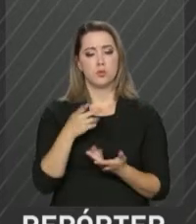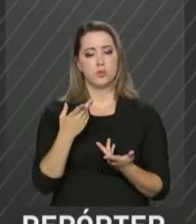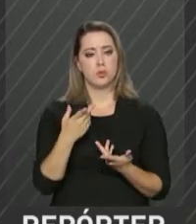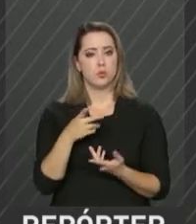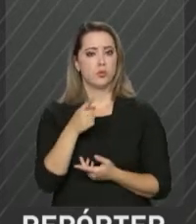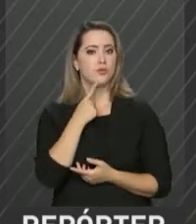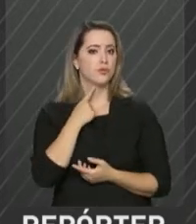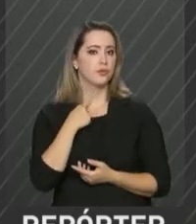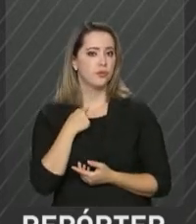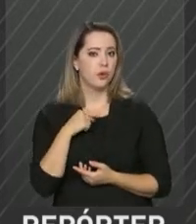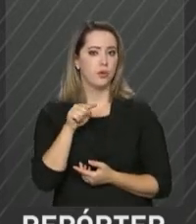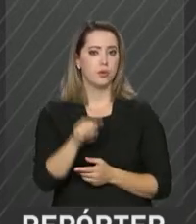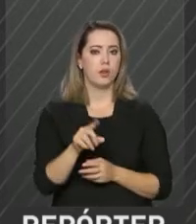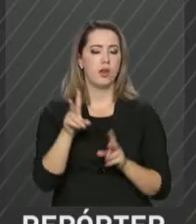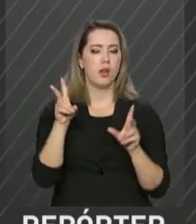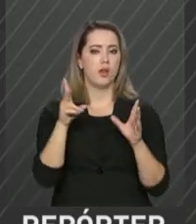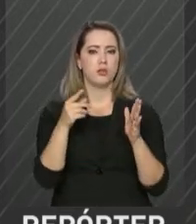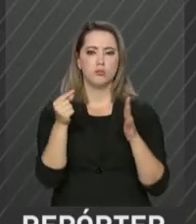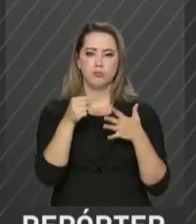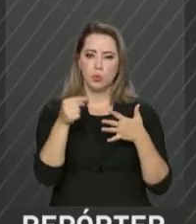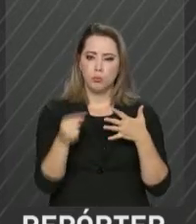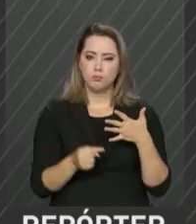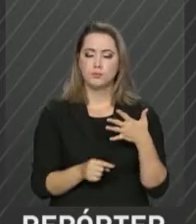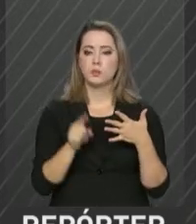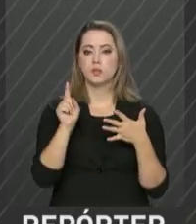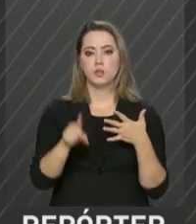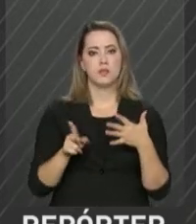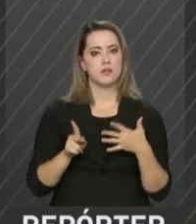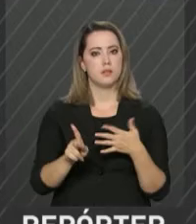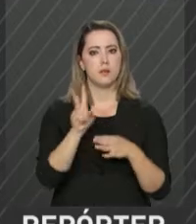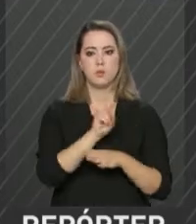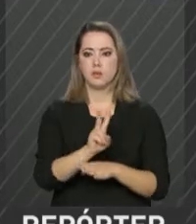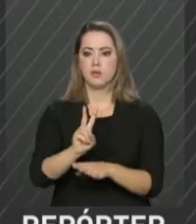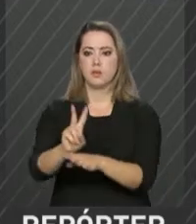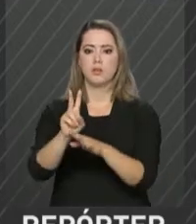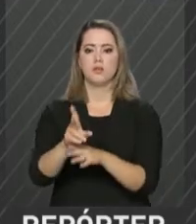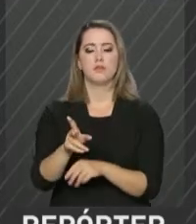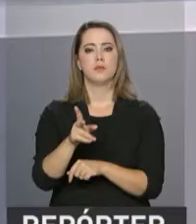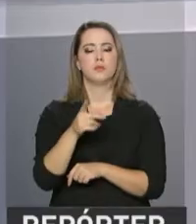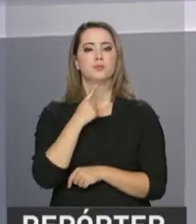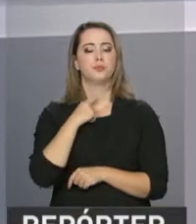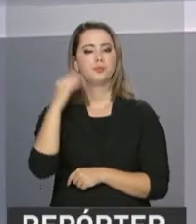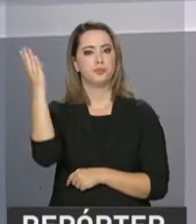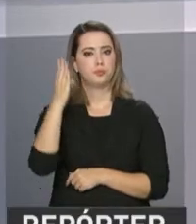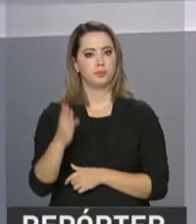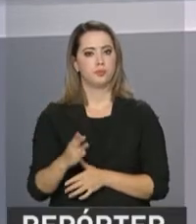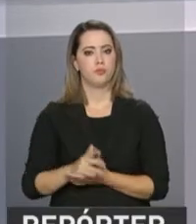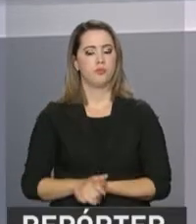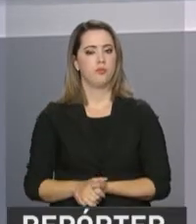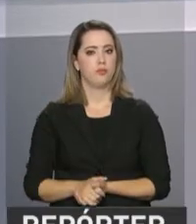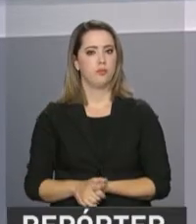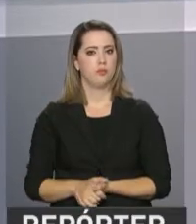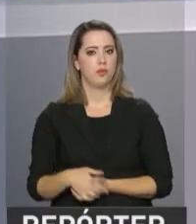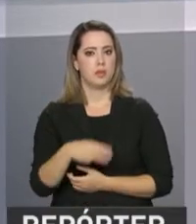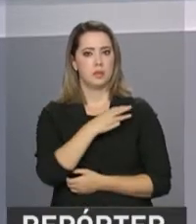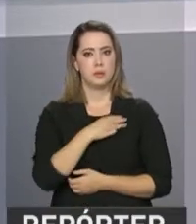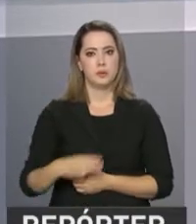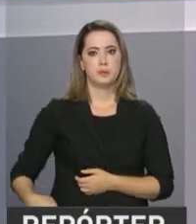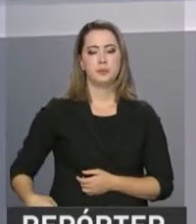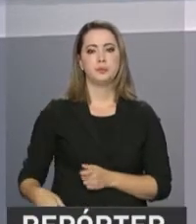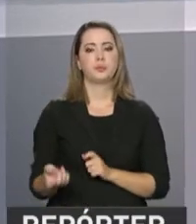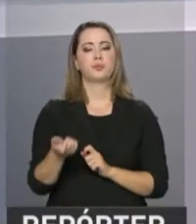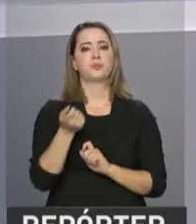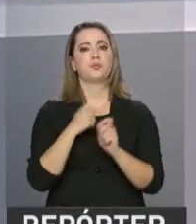sobre esses itens que é sempre uma porção de desejo de ter mais o ministro da fazenda e henrique meirelles